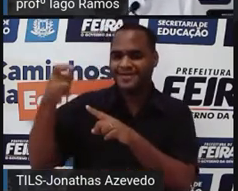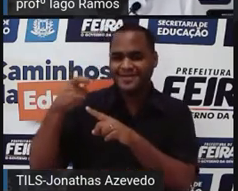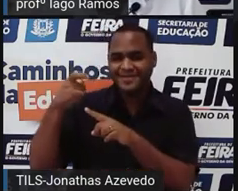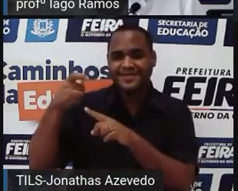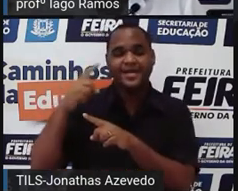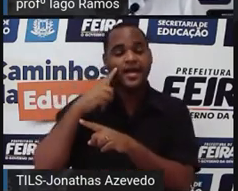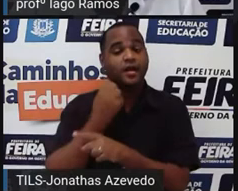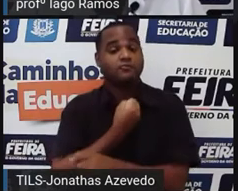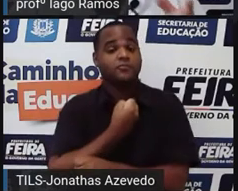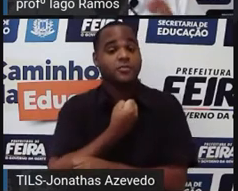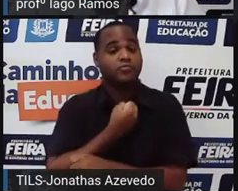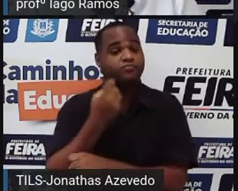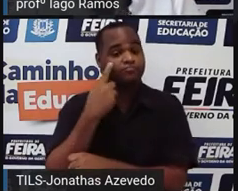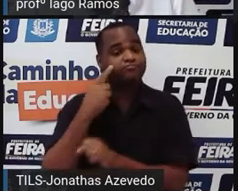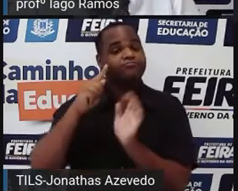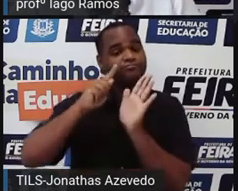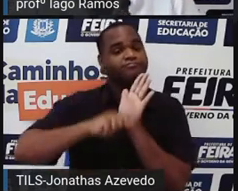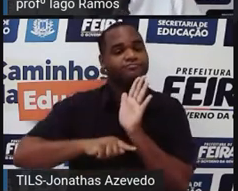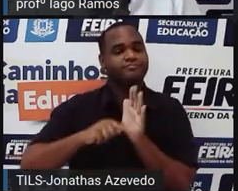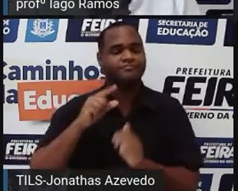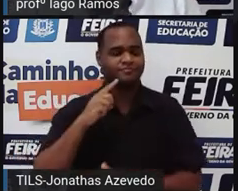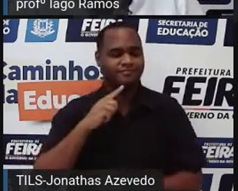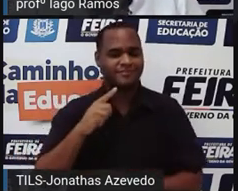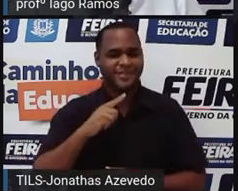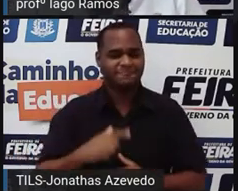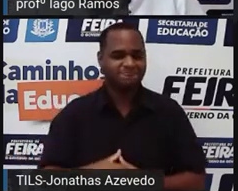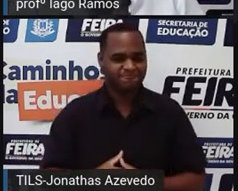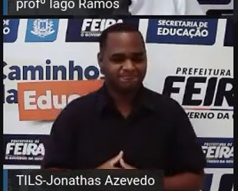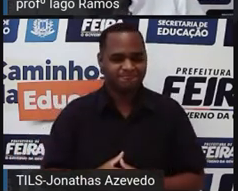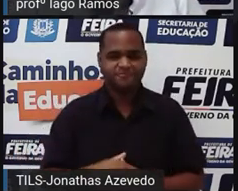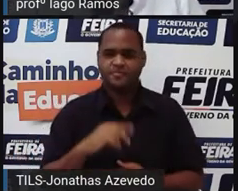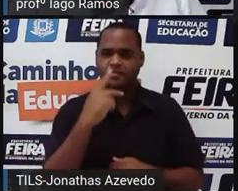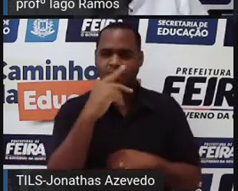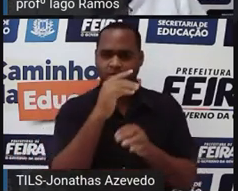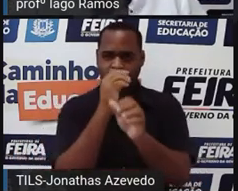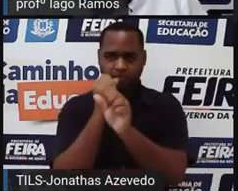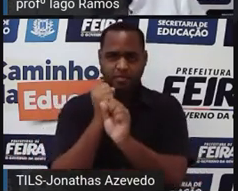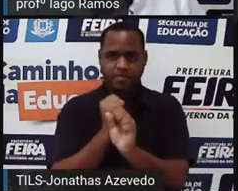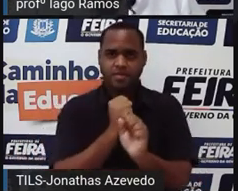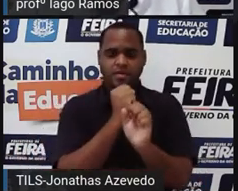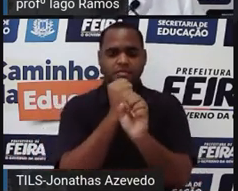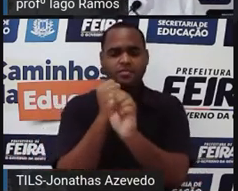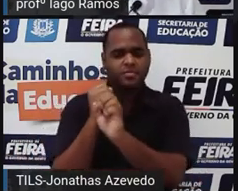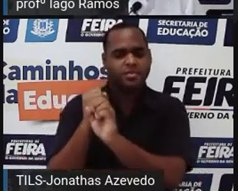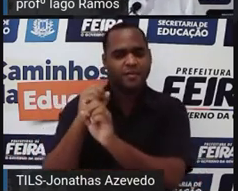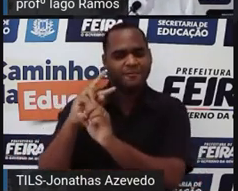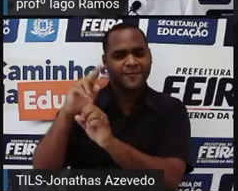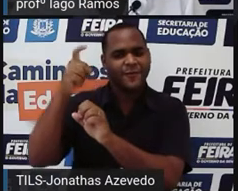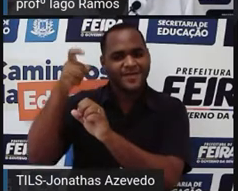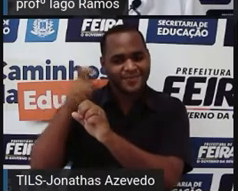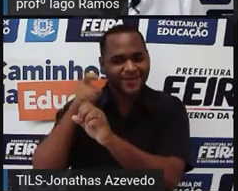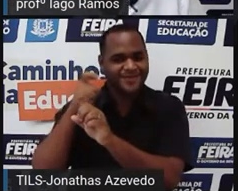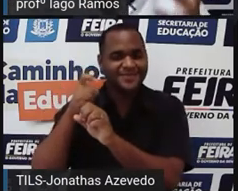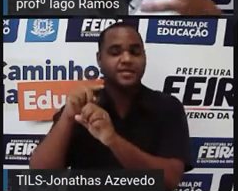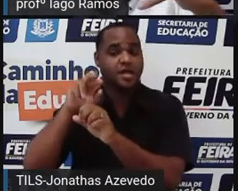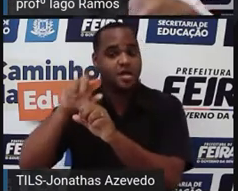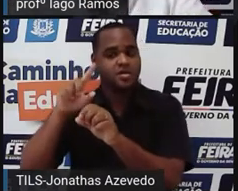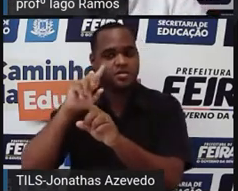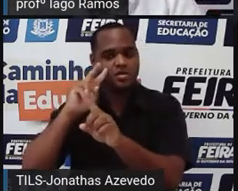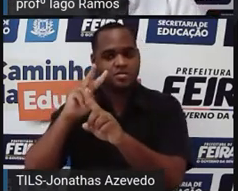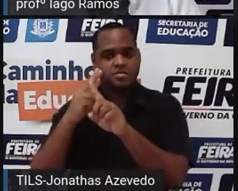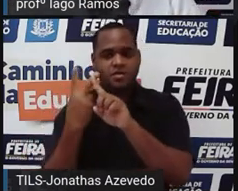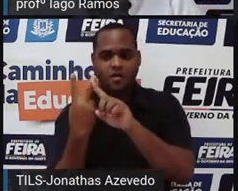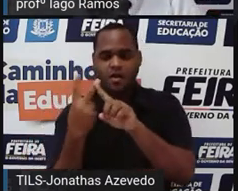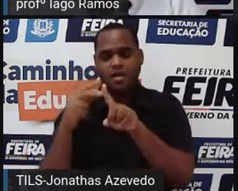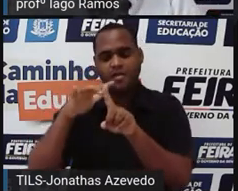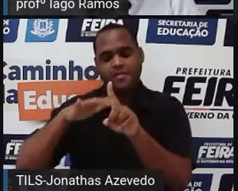é negativo. E para calcular essa potência de expoente negativo, você precisa fazer uma inversão